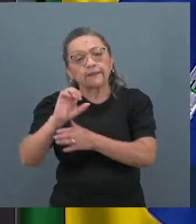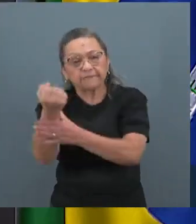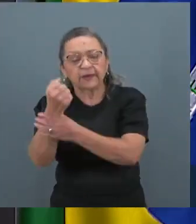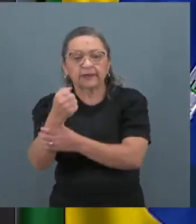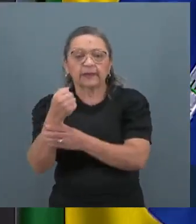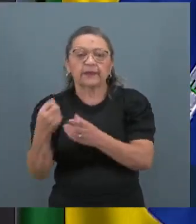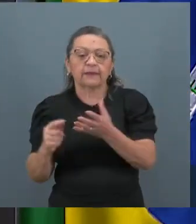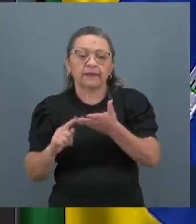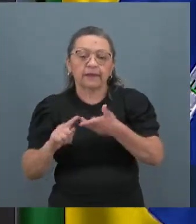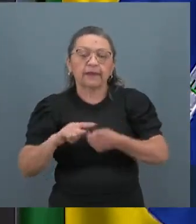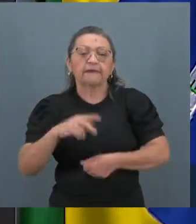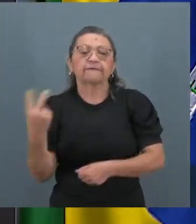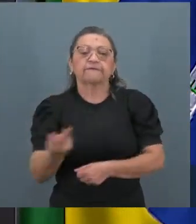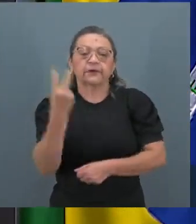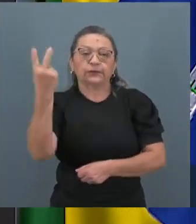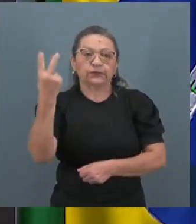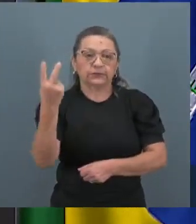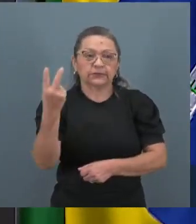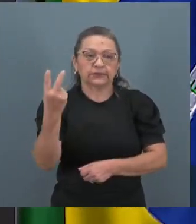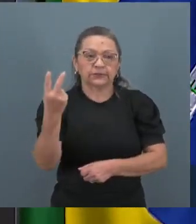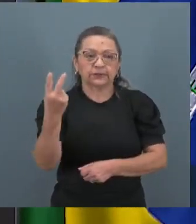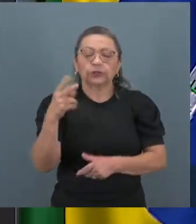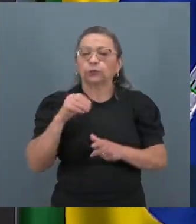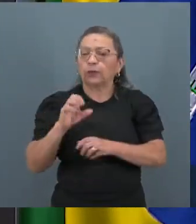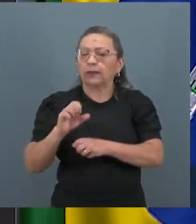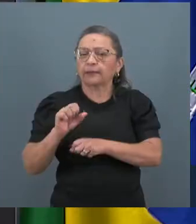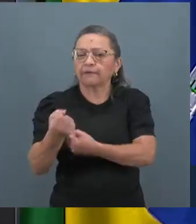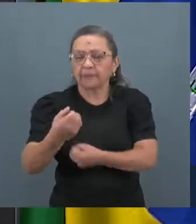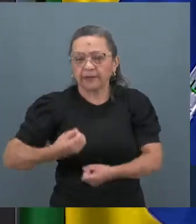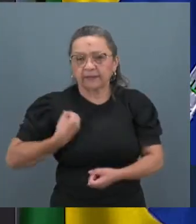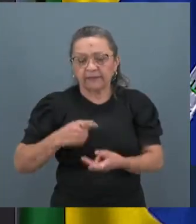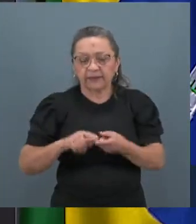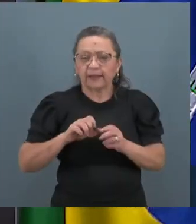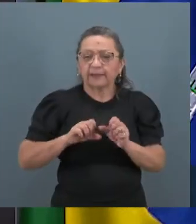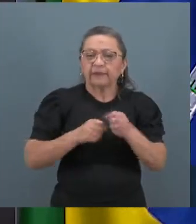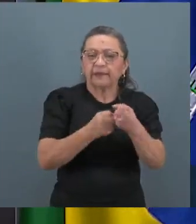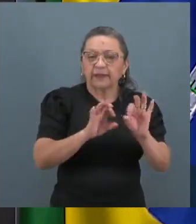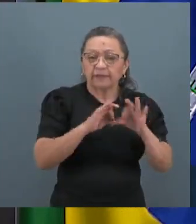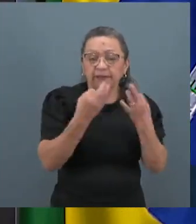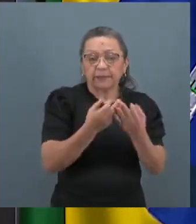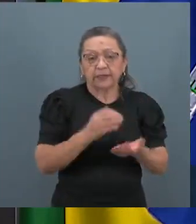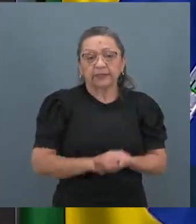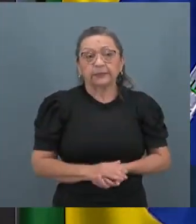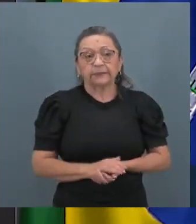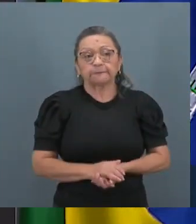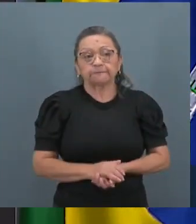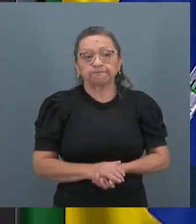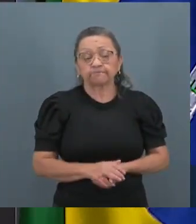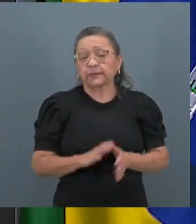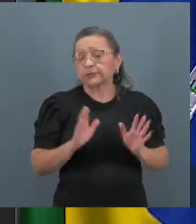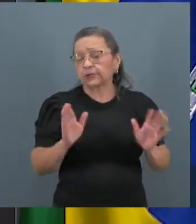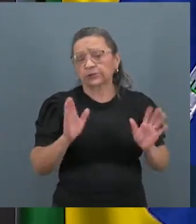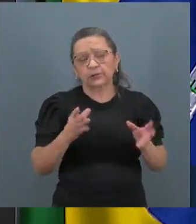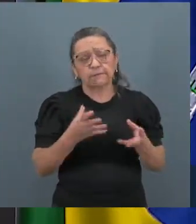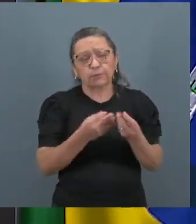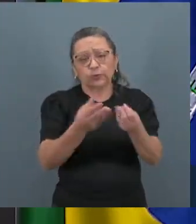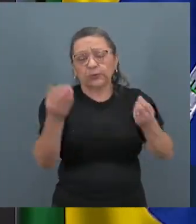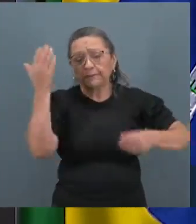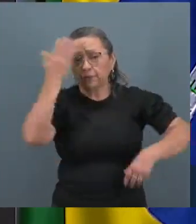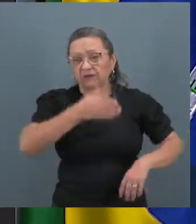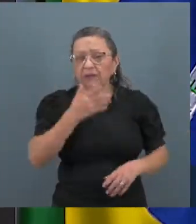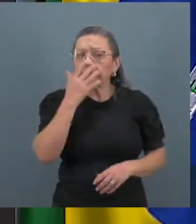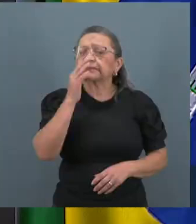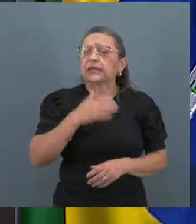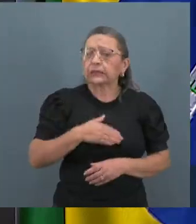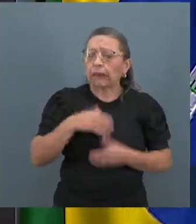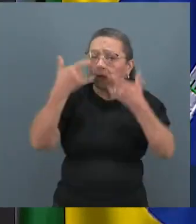valores, princípios em defesa da vida, da família. Concluindo, já temos sinais demais. Será que a